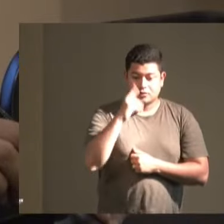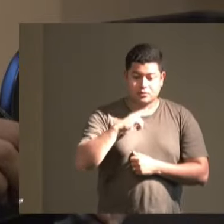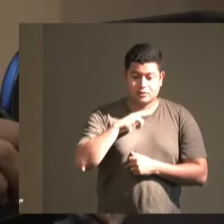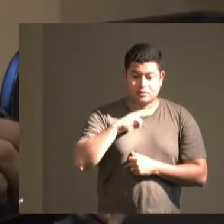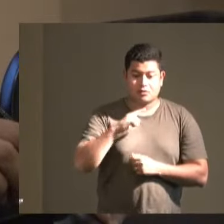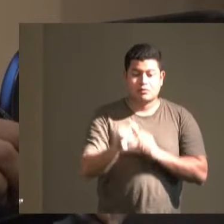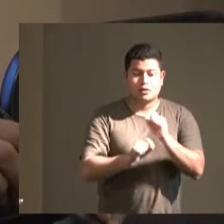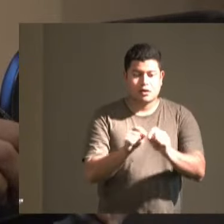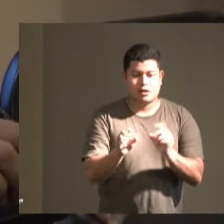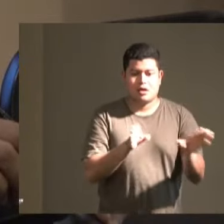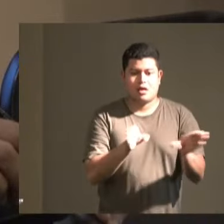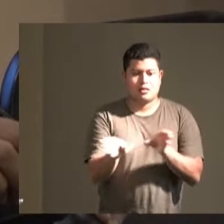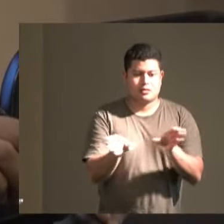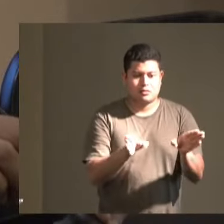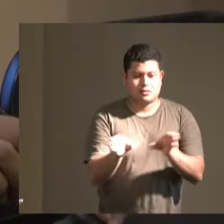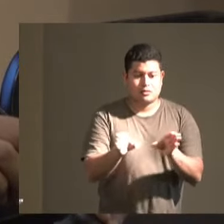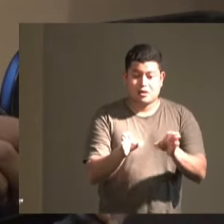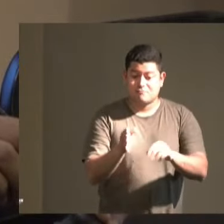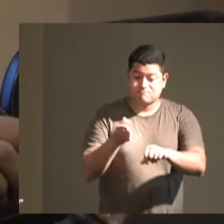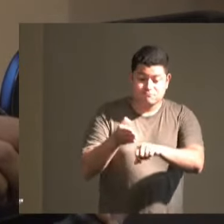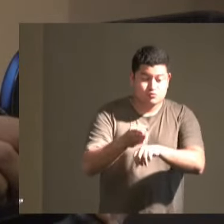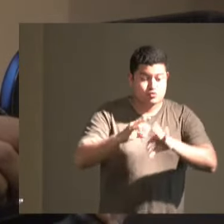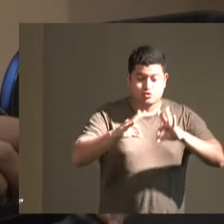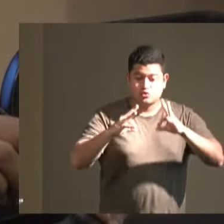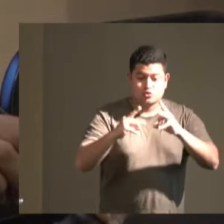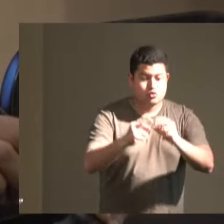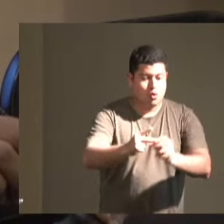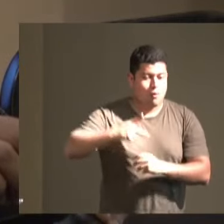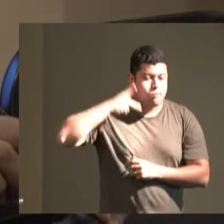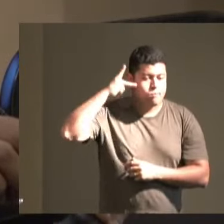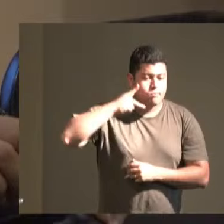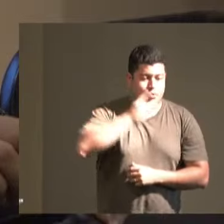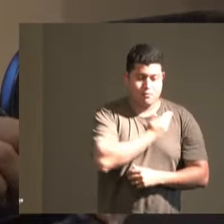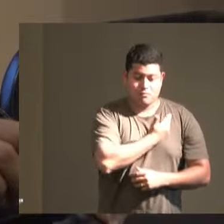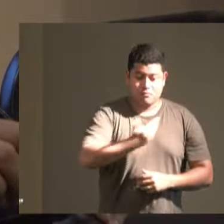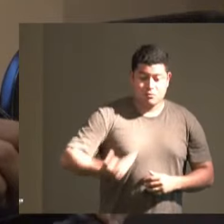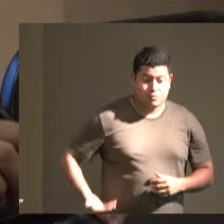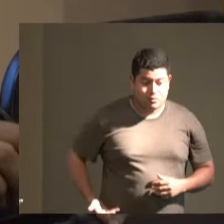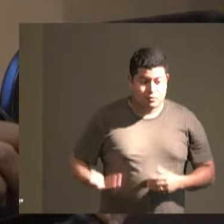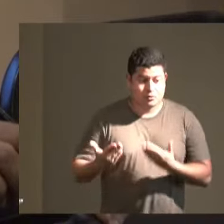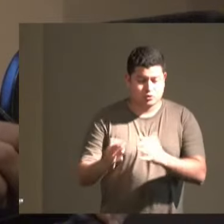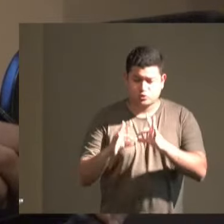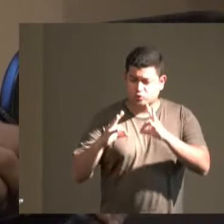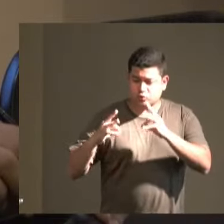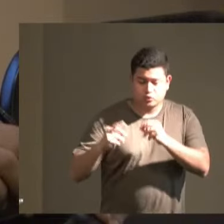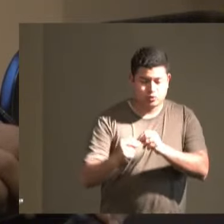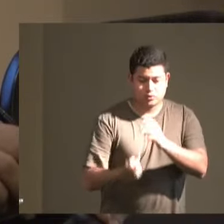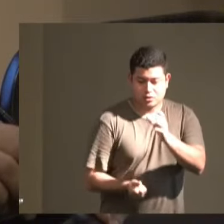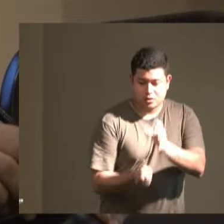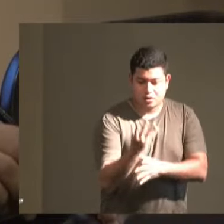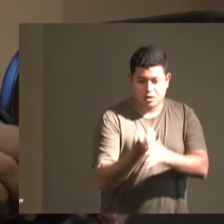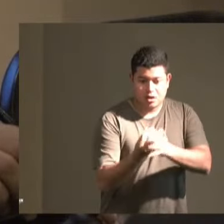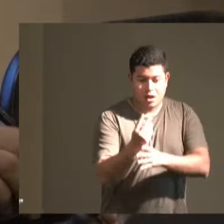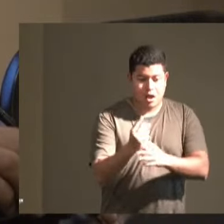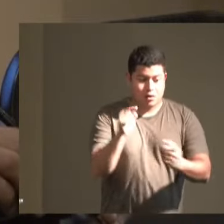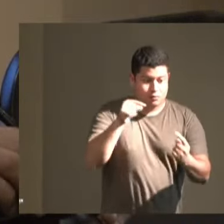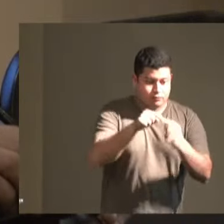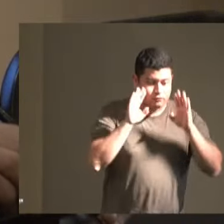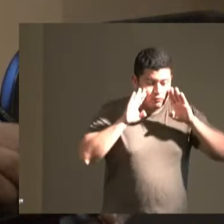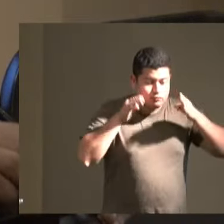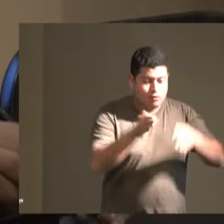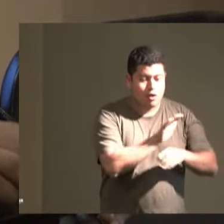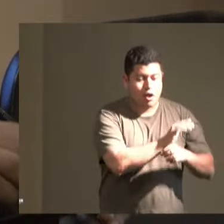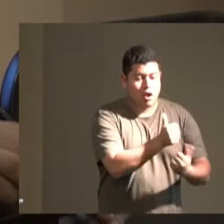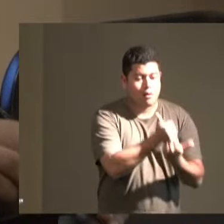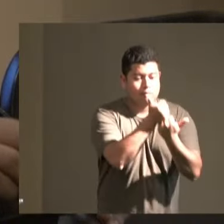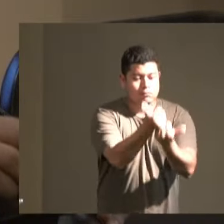pleno acesso a todas as políticas, a tudo aquilo que o país desenvolve para o seu povo. Então, os